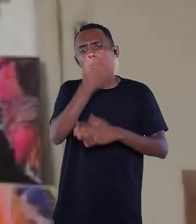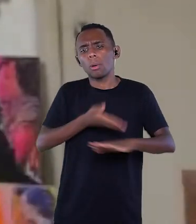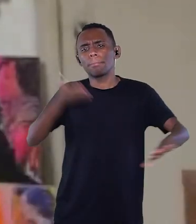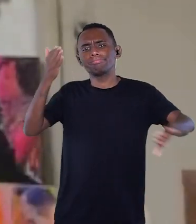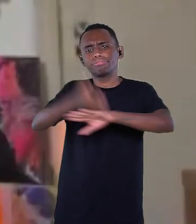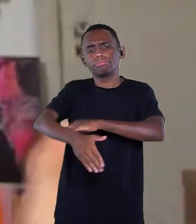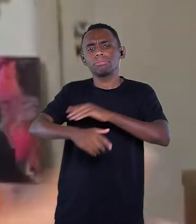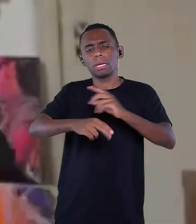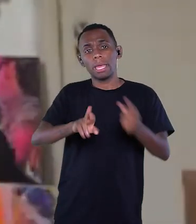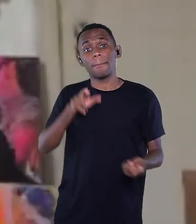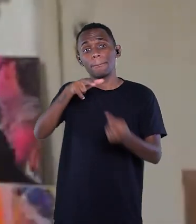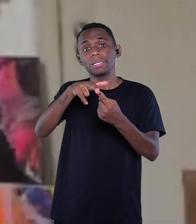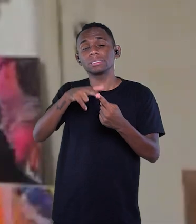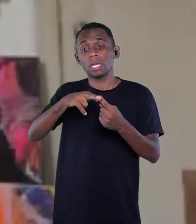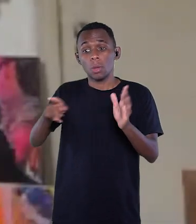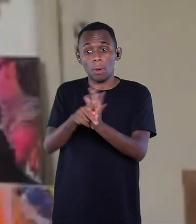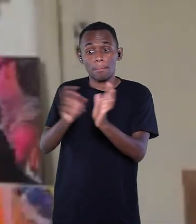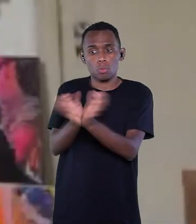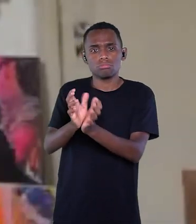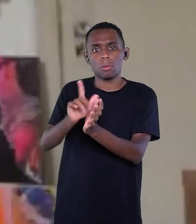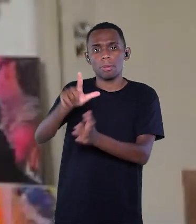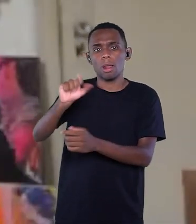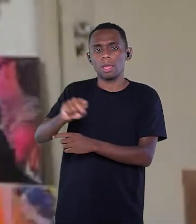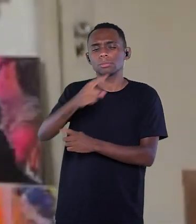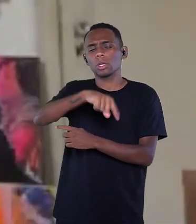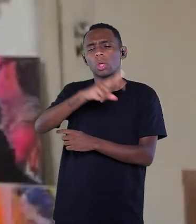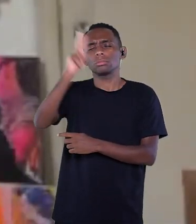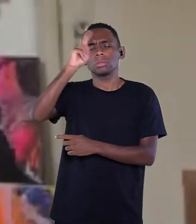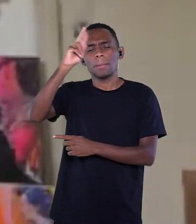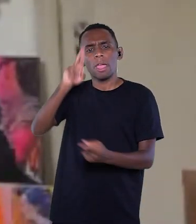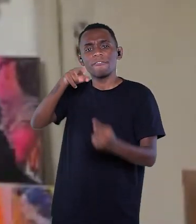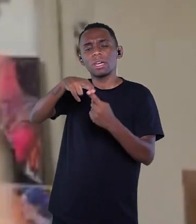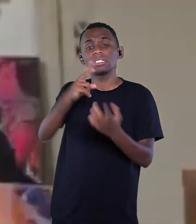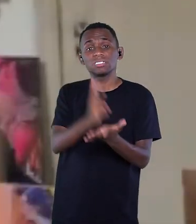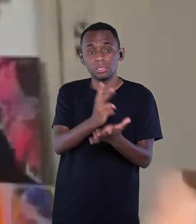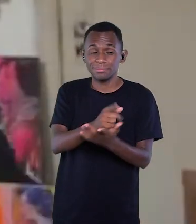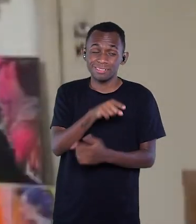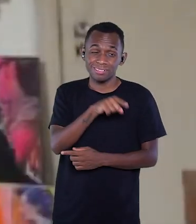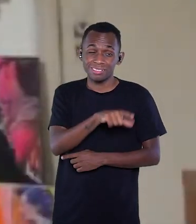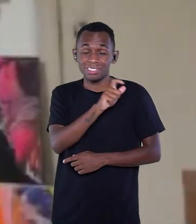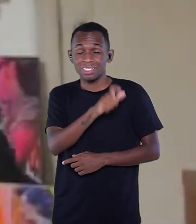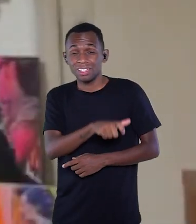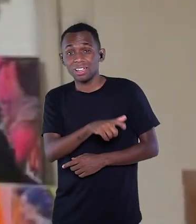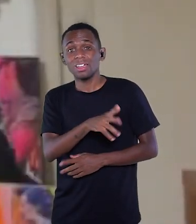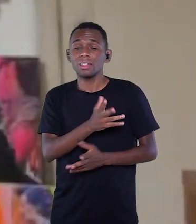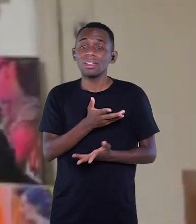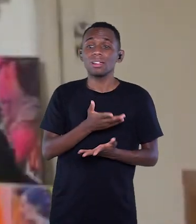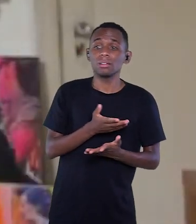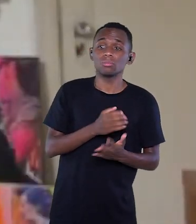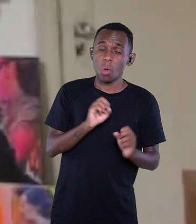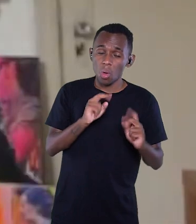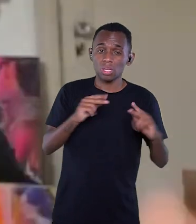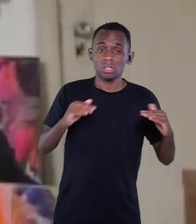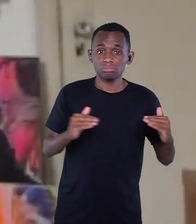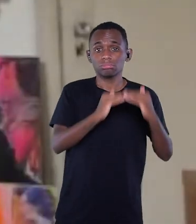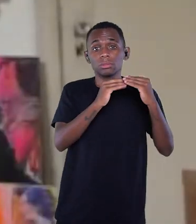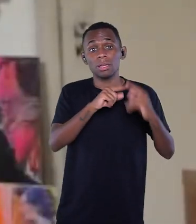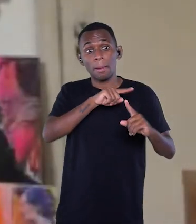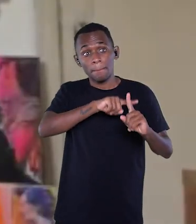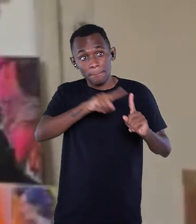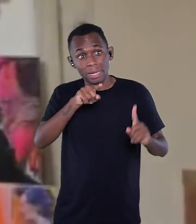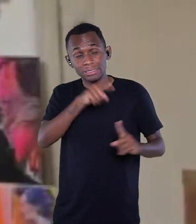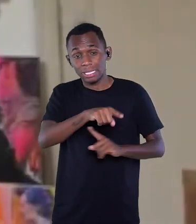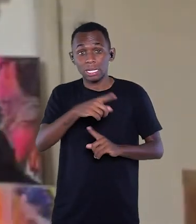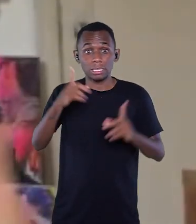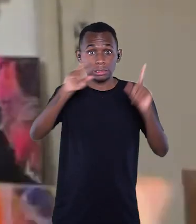no hall, né, das lésbicas que a gente quer lembrar, por exemplo? E ela não era uma figura contraditória, assim, e uma figura muito